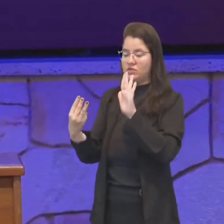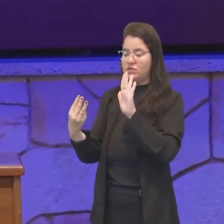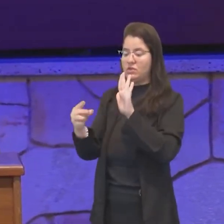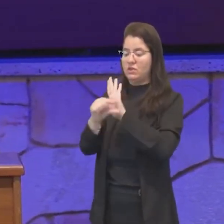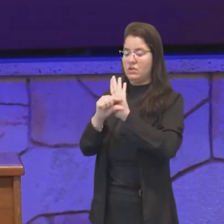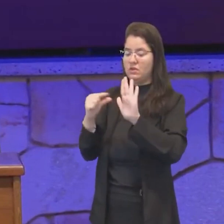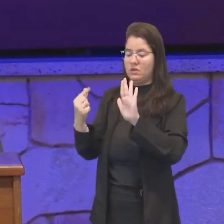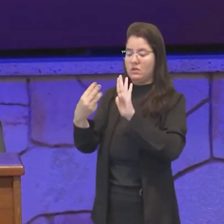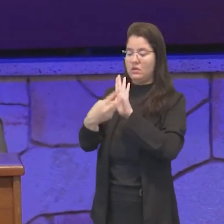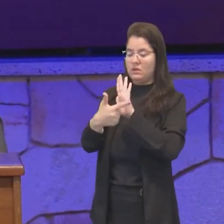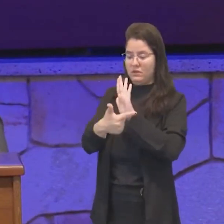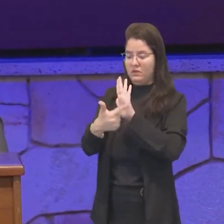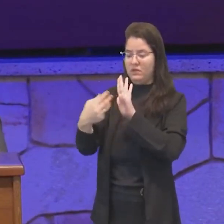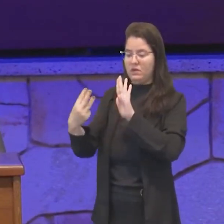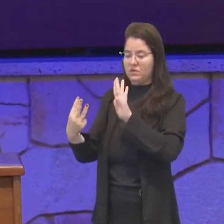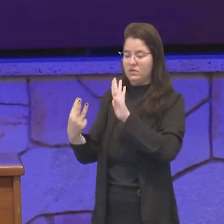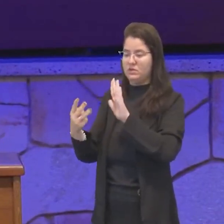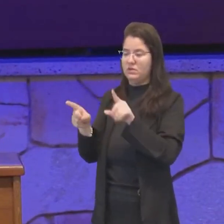verso 23,